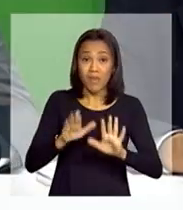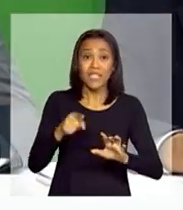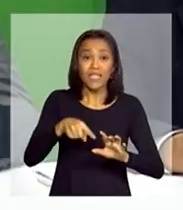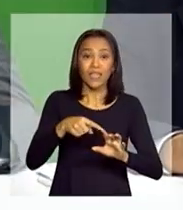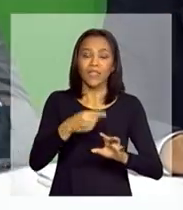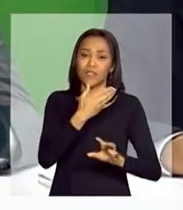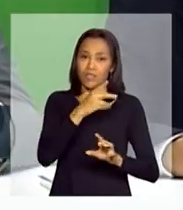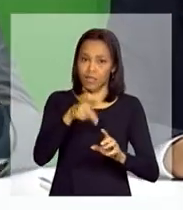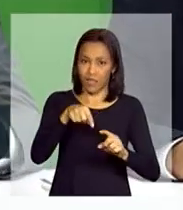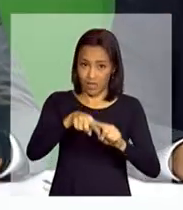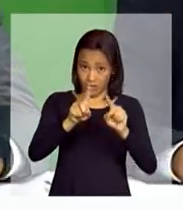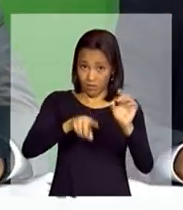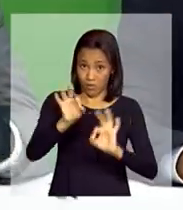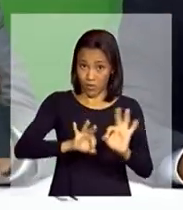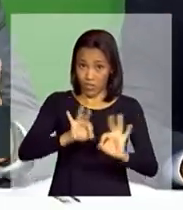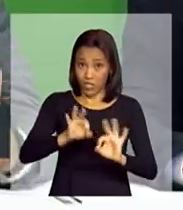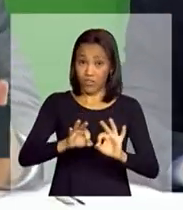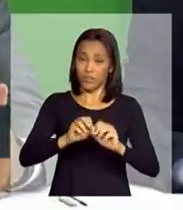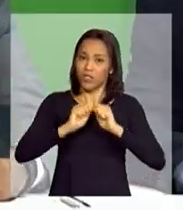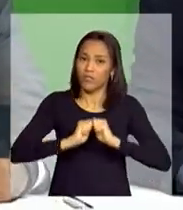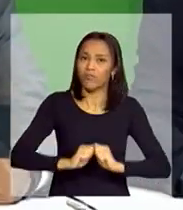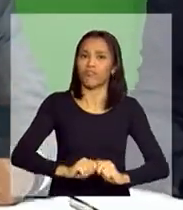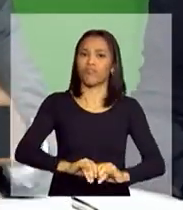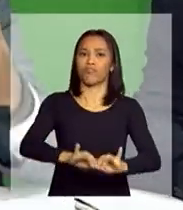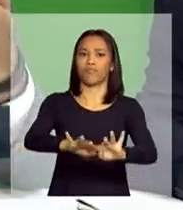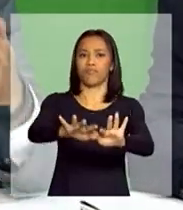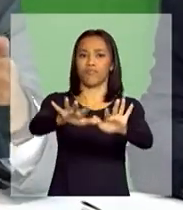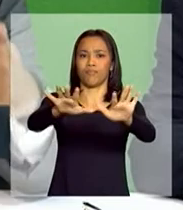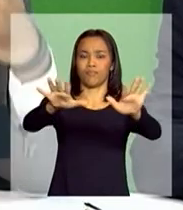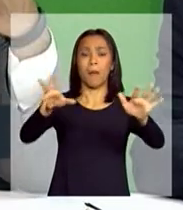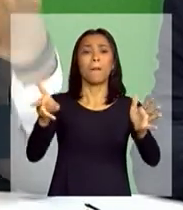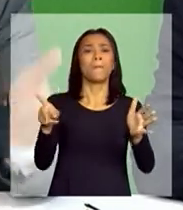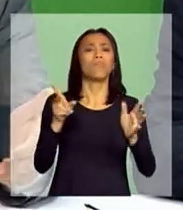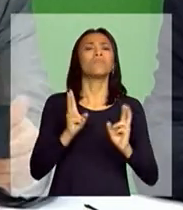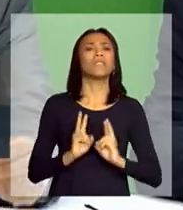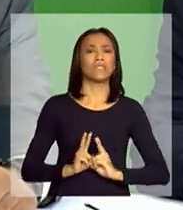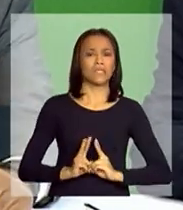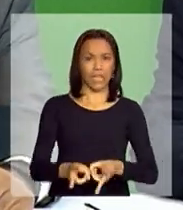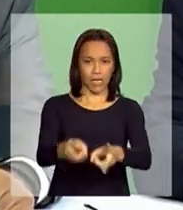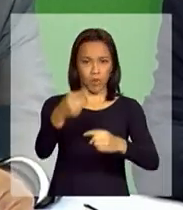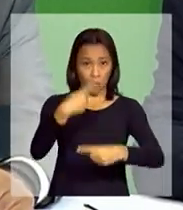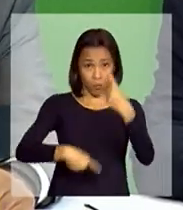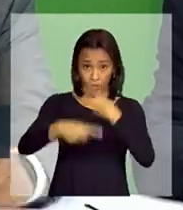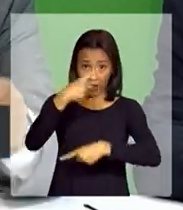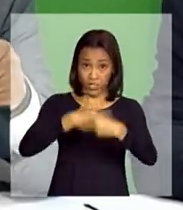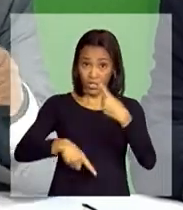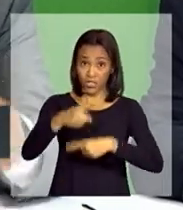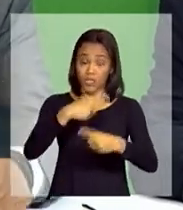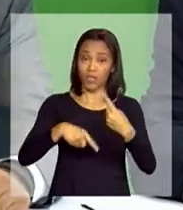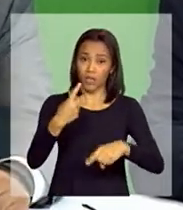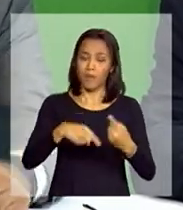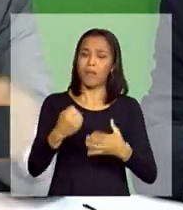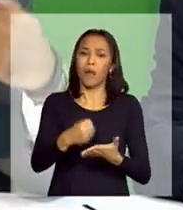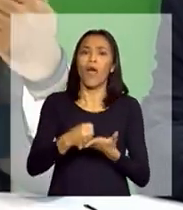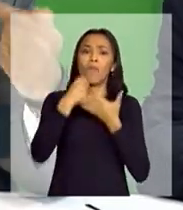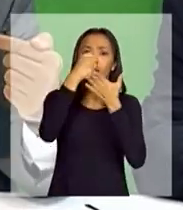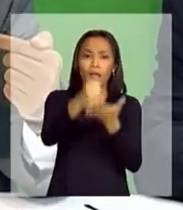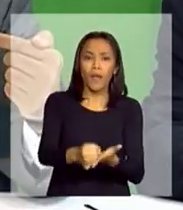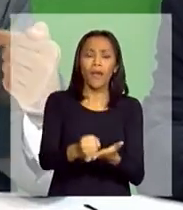Raízes Que torne definitiva no estado brasileiro uma política permanente e defesa do consumidor